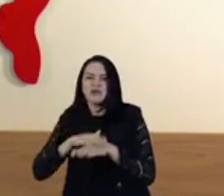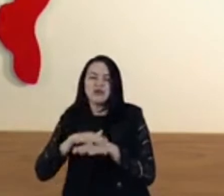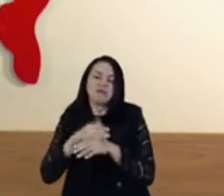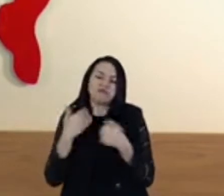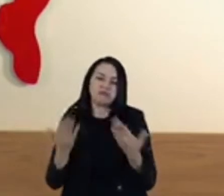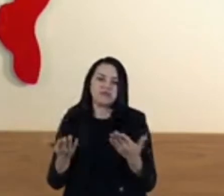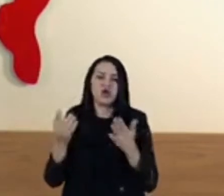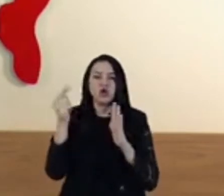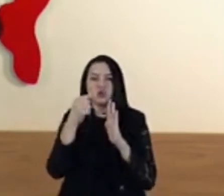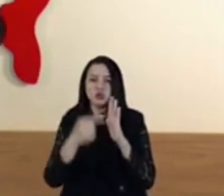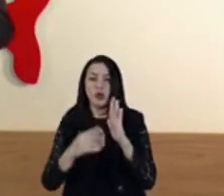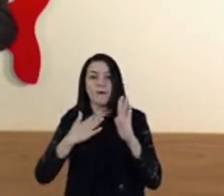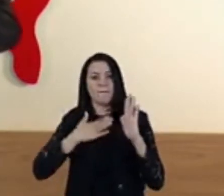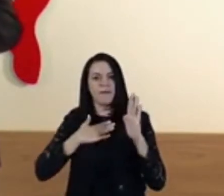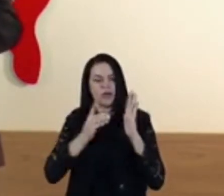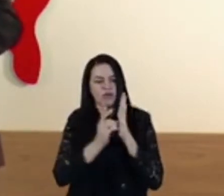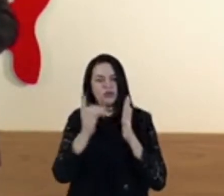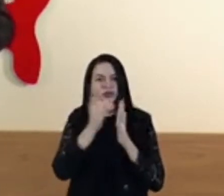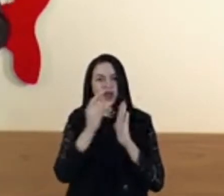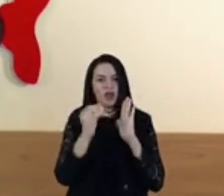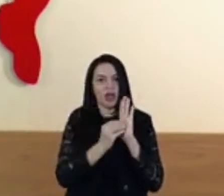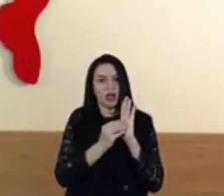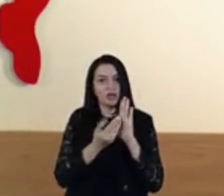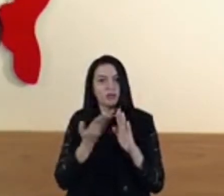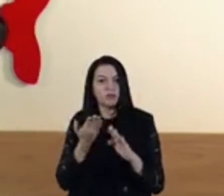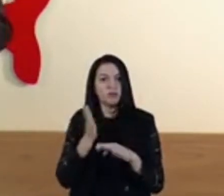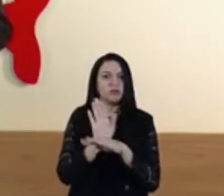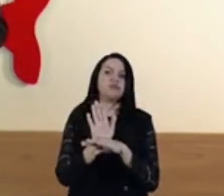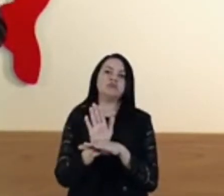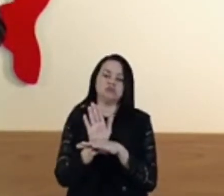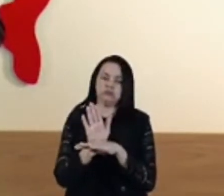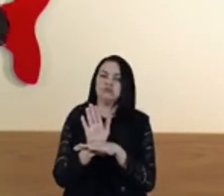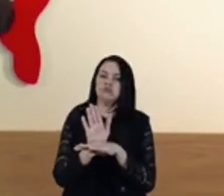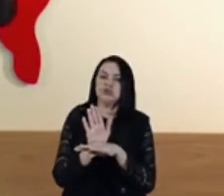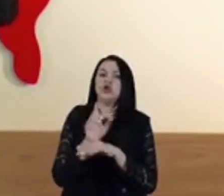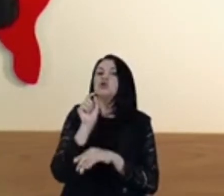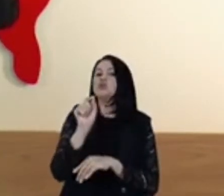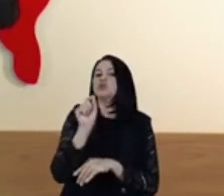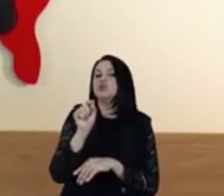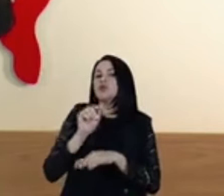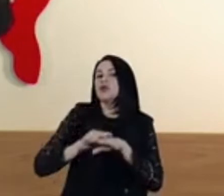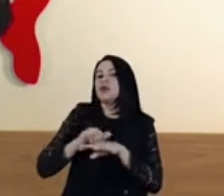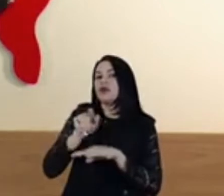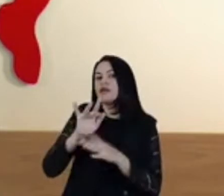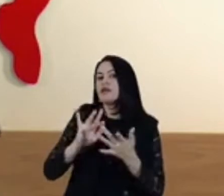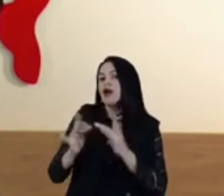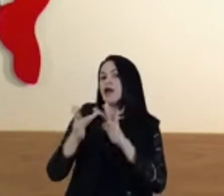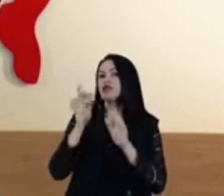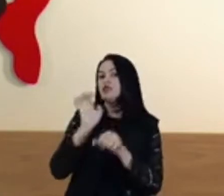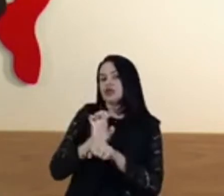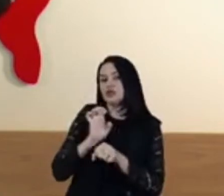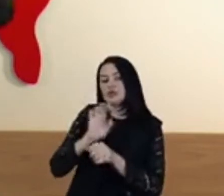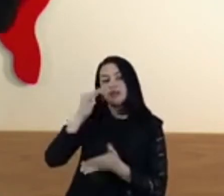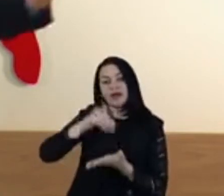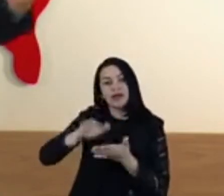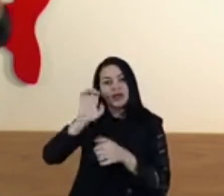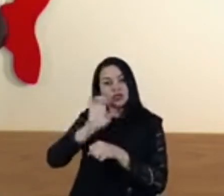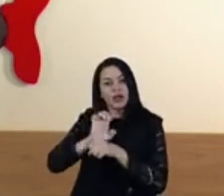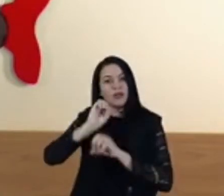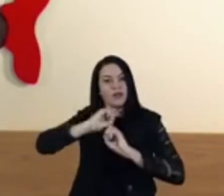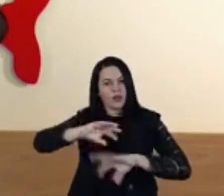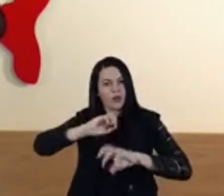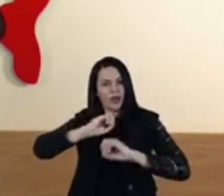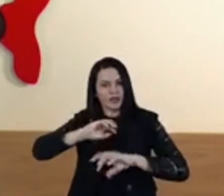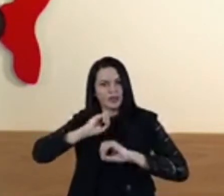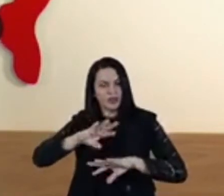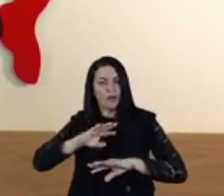isto vai estar no meu decreto como de atribuição, no caso da rede estadual, da Secretaria de Estado da Educação,